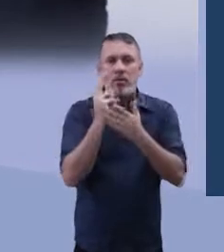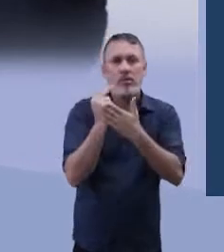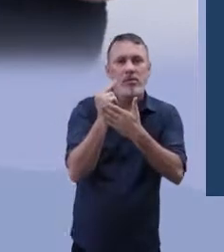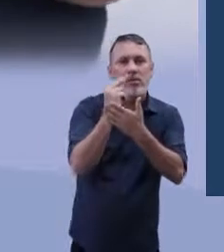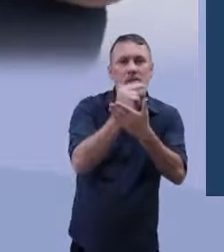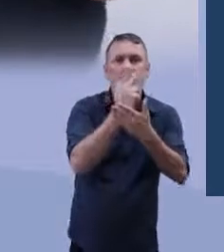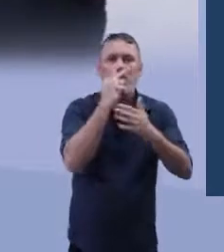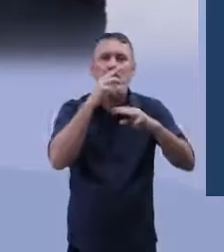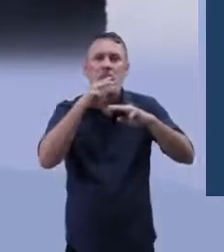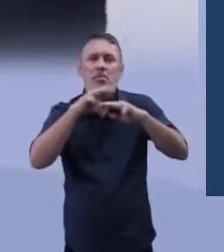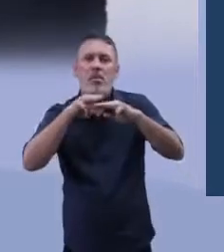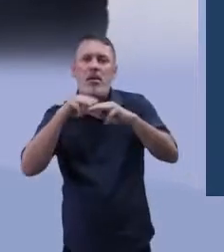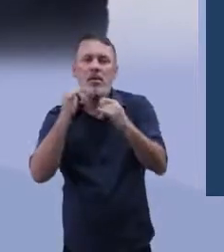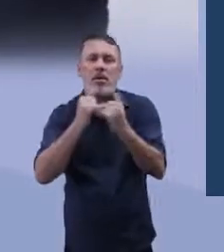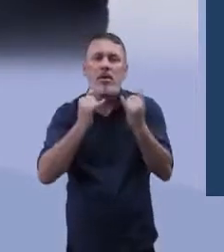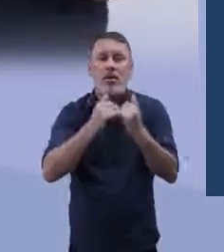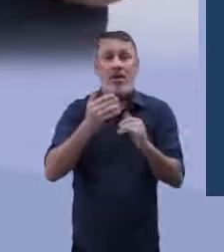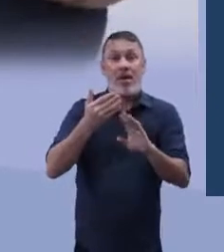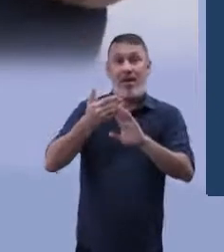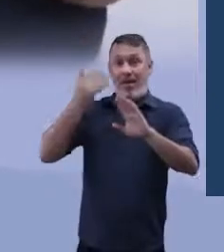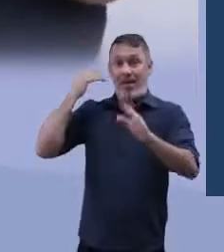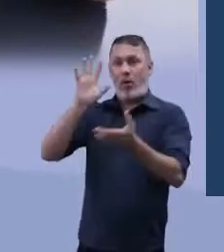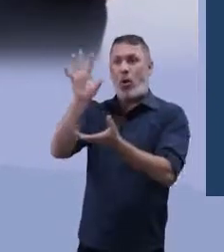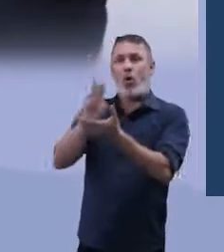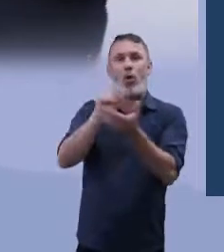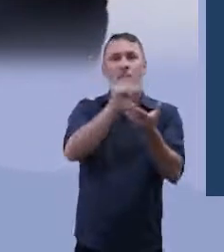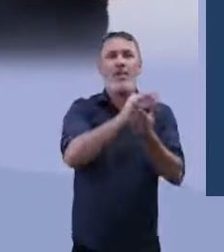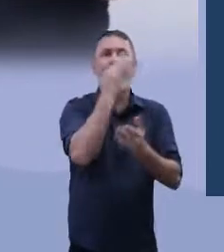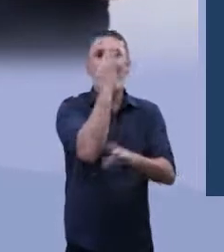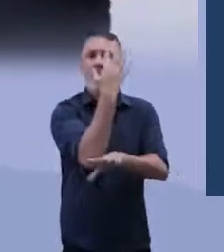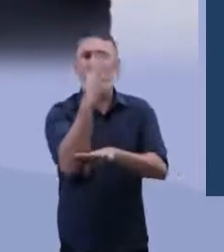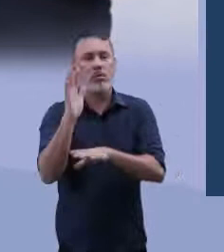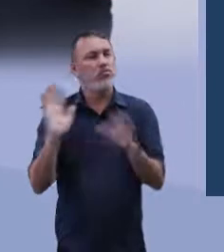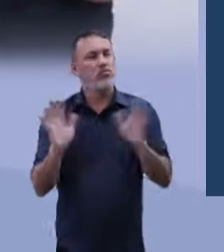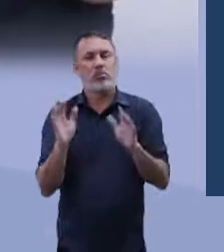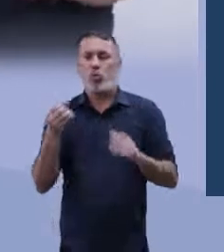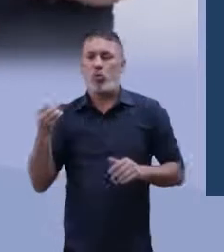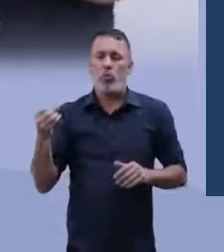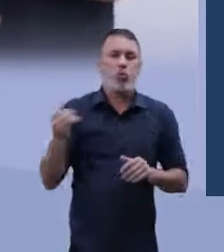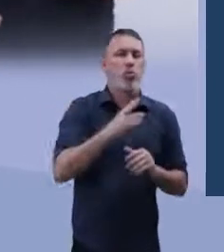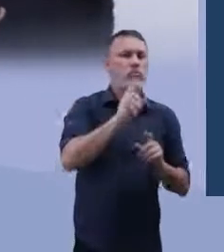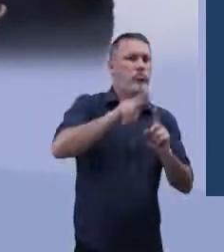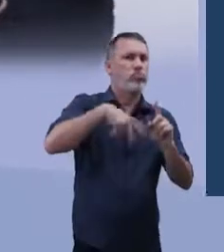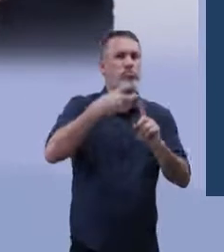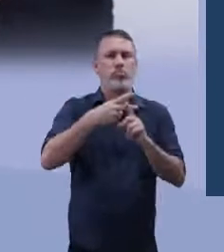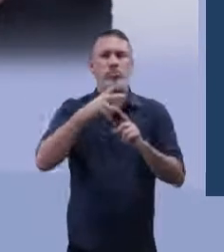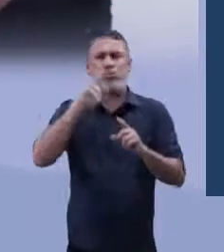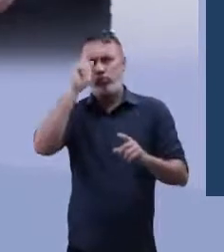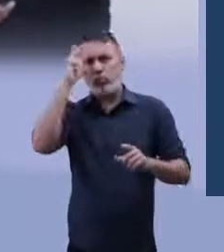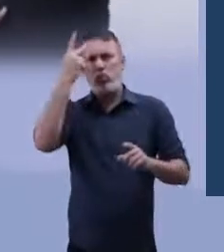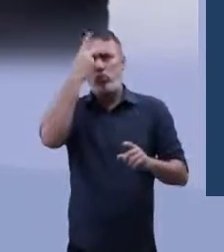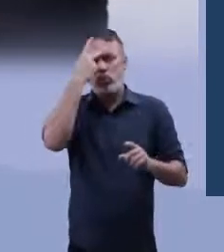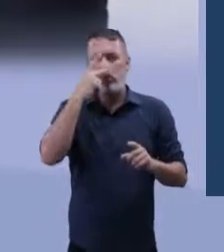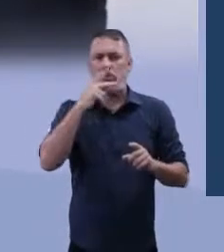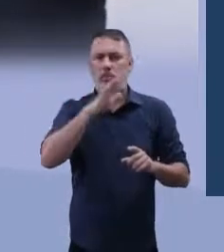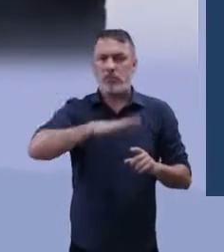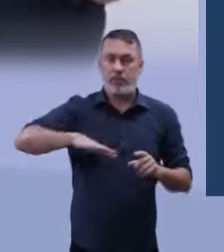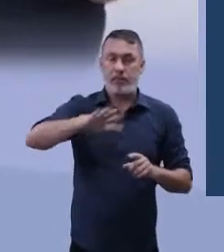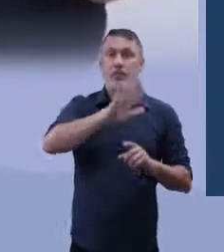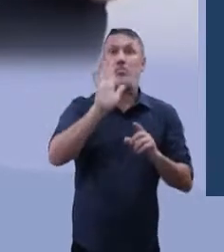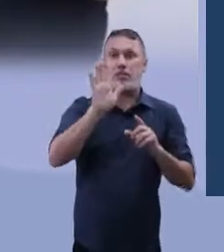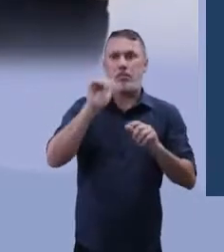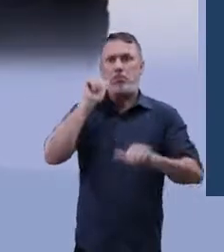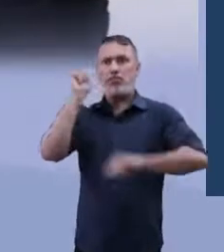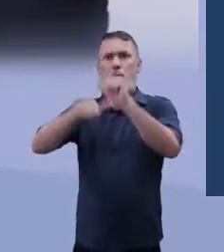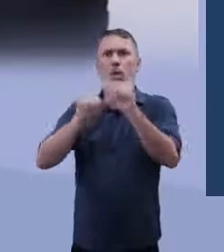a natureza, não haverá mais mimetismo. Porém, o cubismo ele não